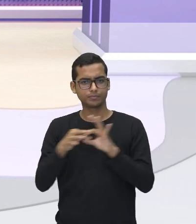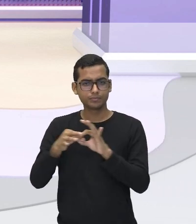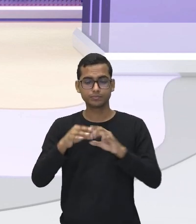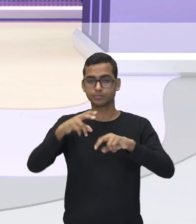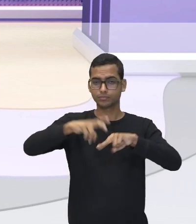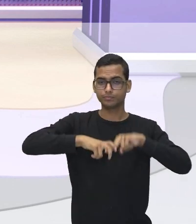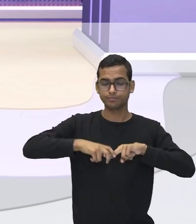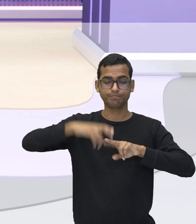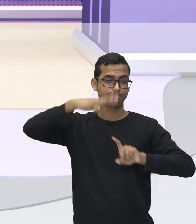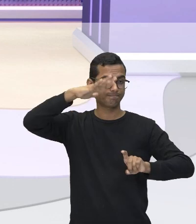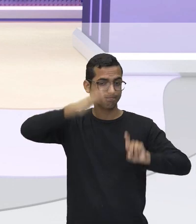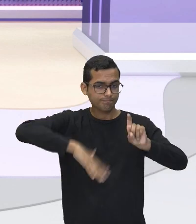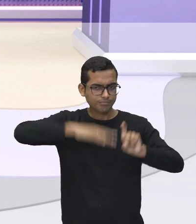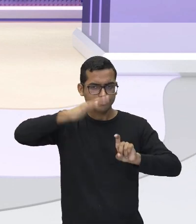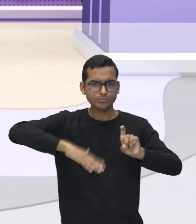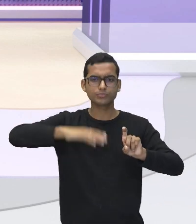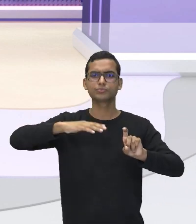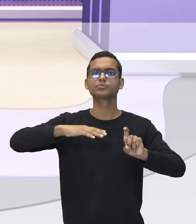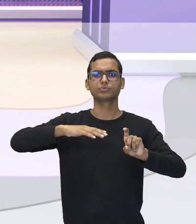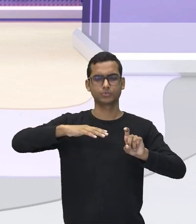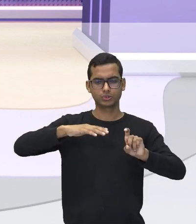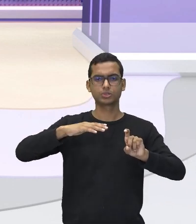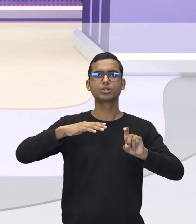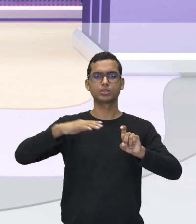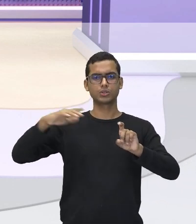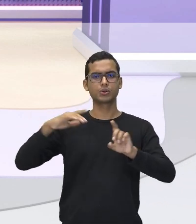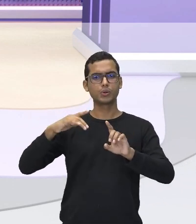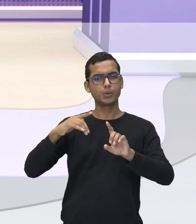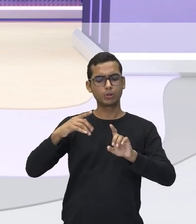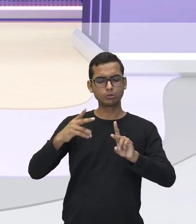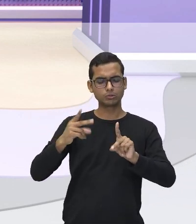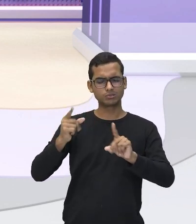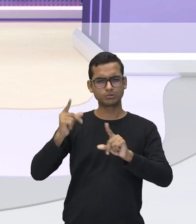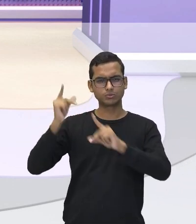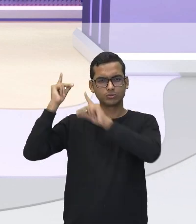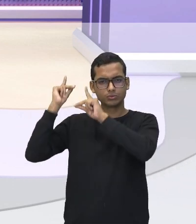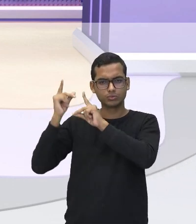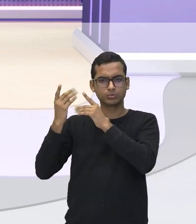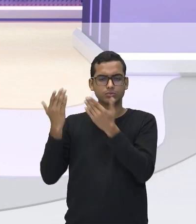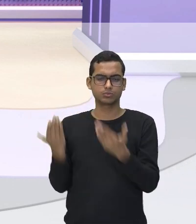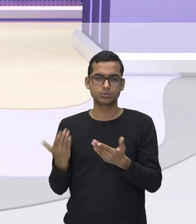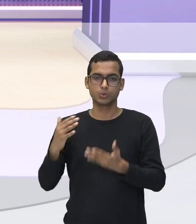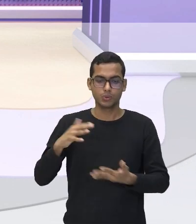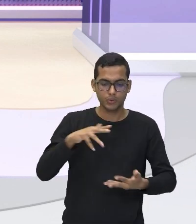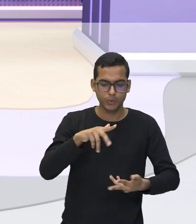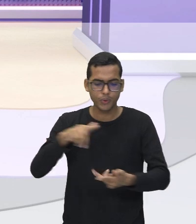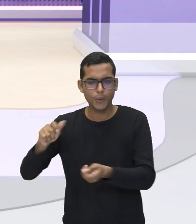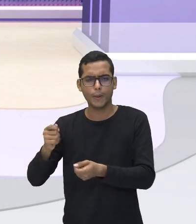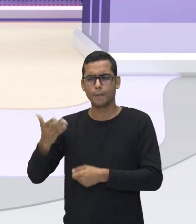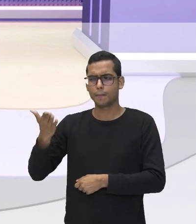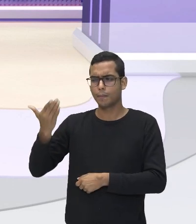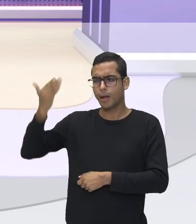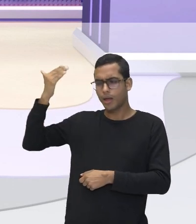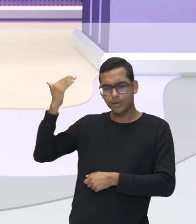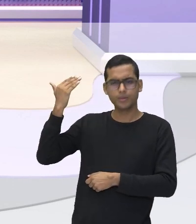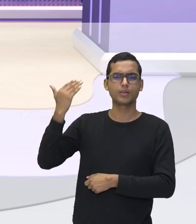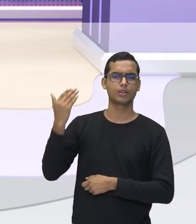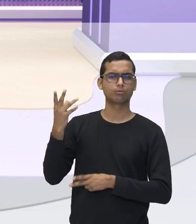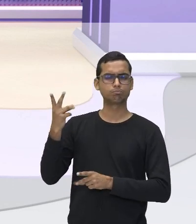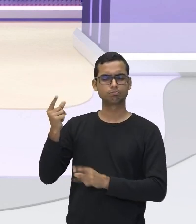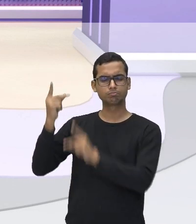como os mitos eles são elementos religiosos muito antigos, No mundo antigo, cada